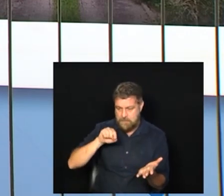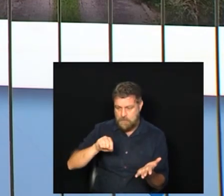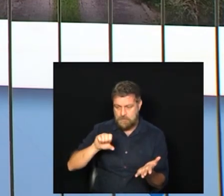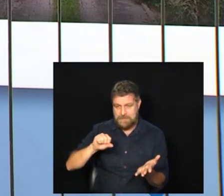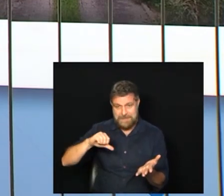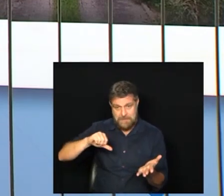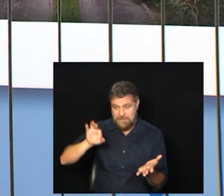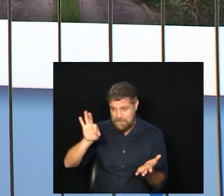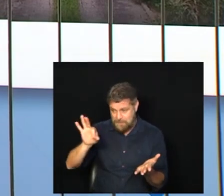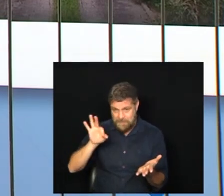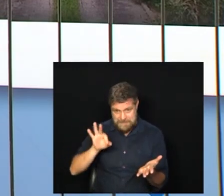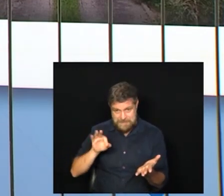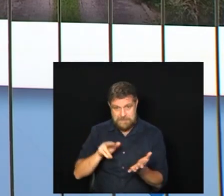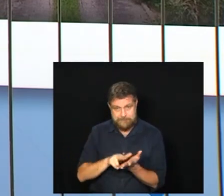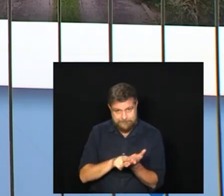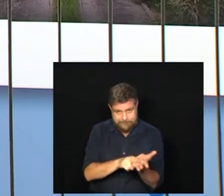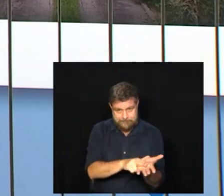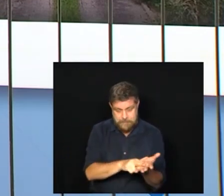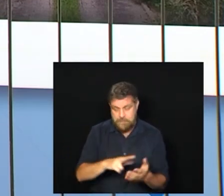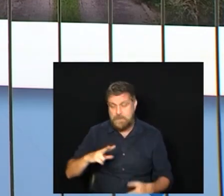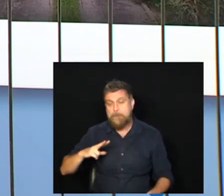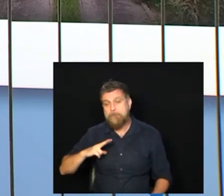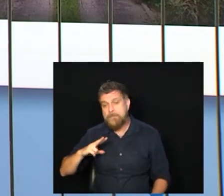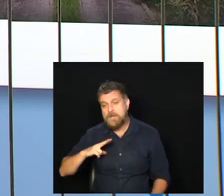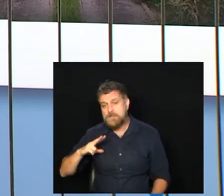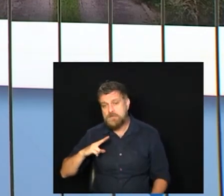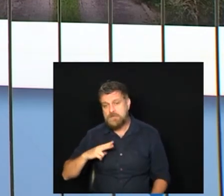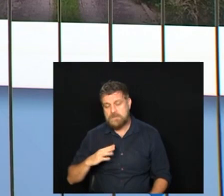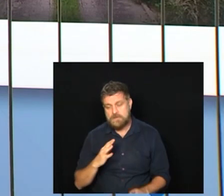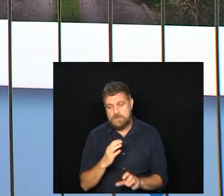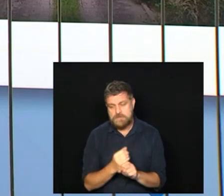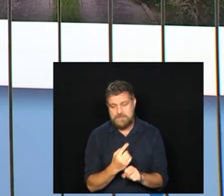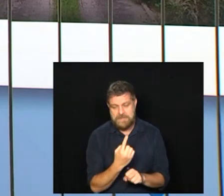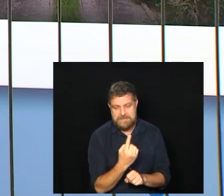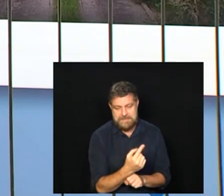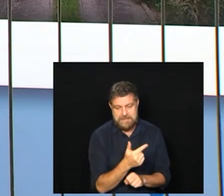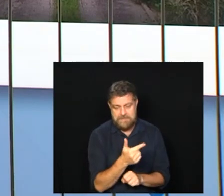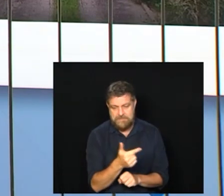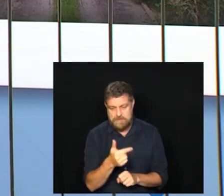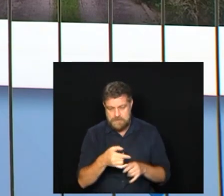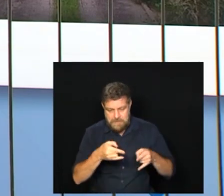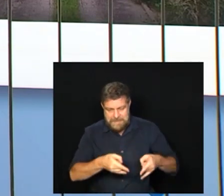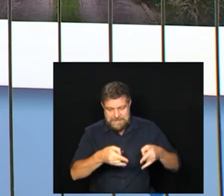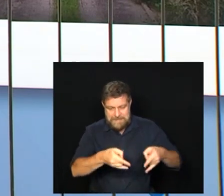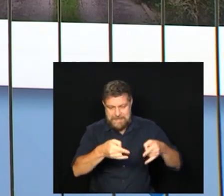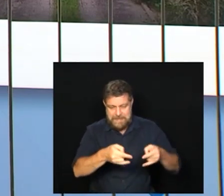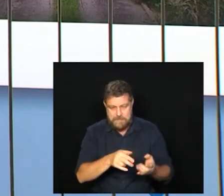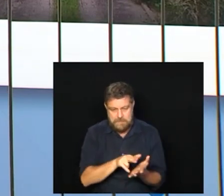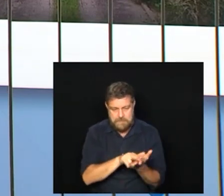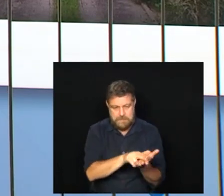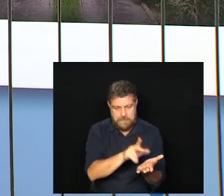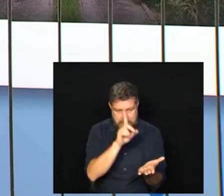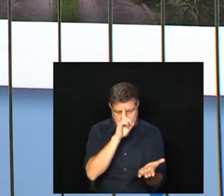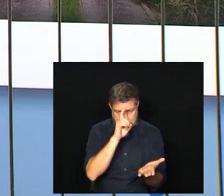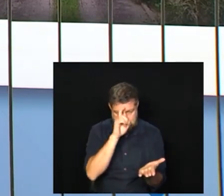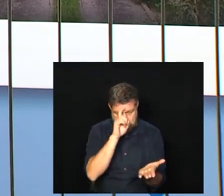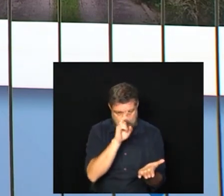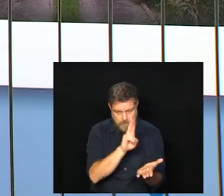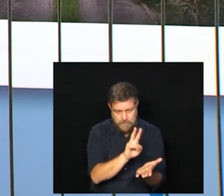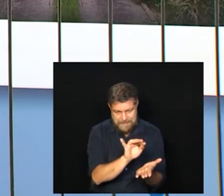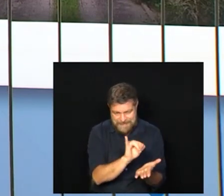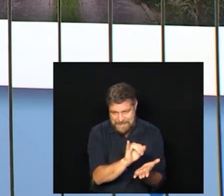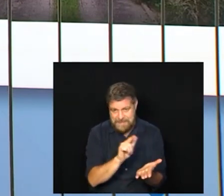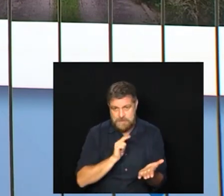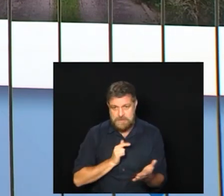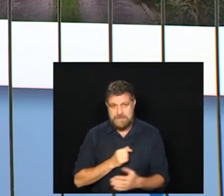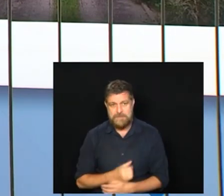89,89% de ocupação. Na rede particular, são 122 leitos de UTI Covid, dos quais 77 estavam ocupados,